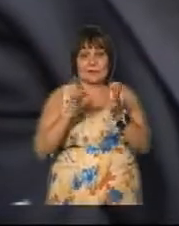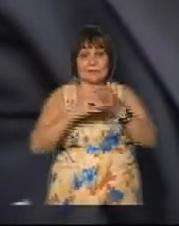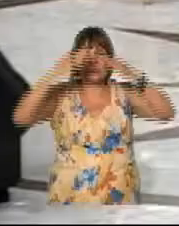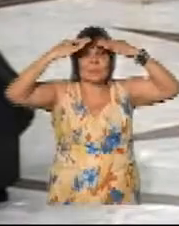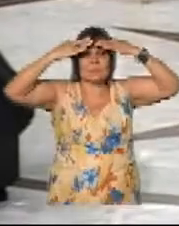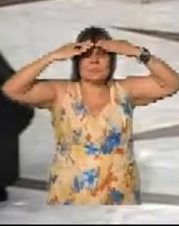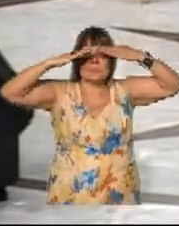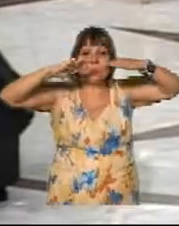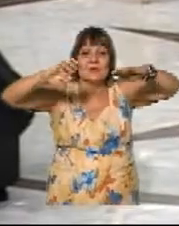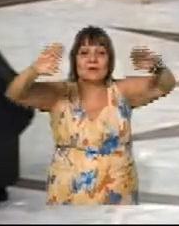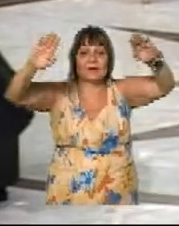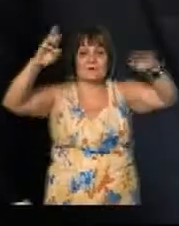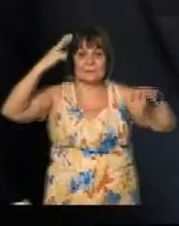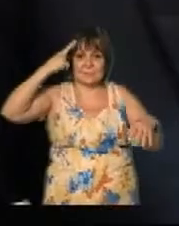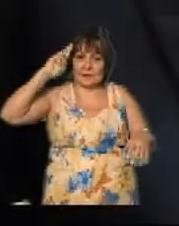soberano Senhor.